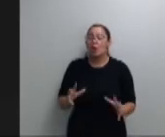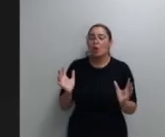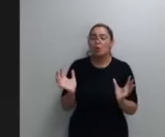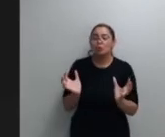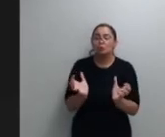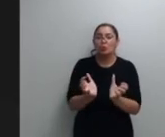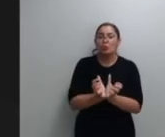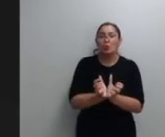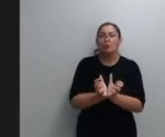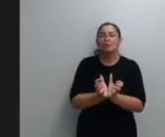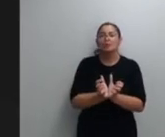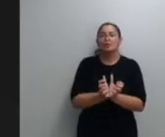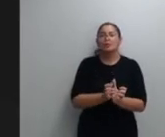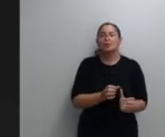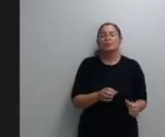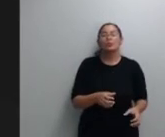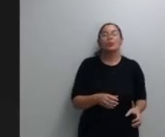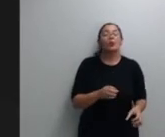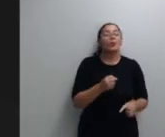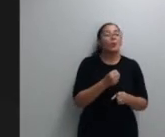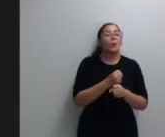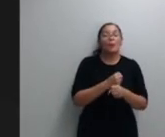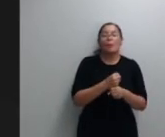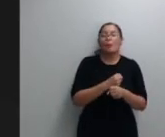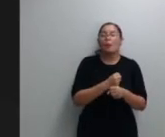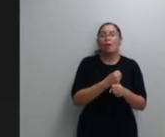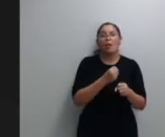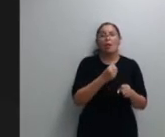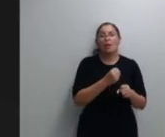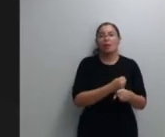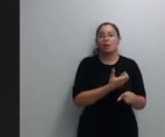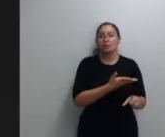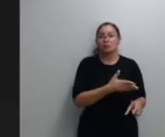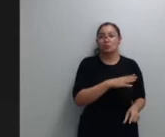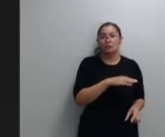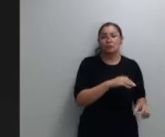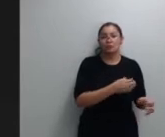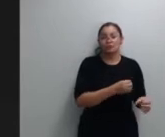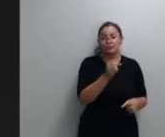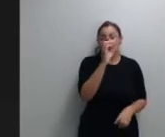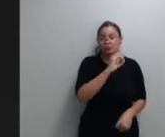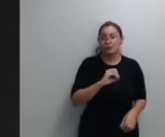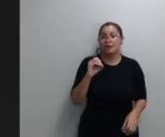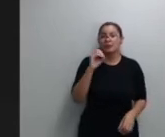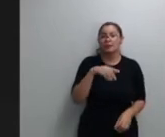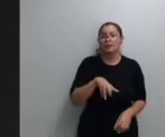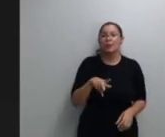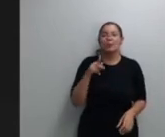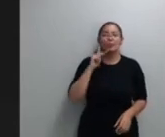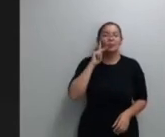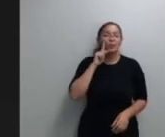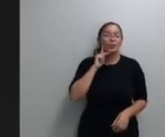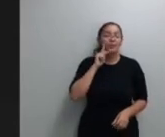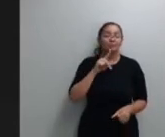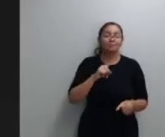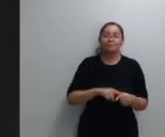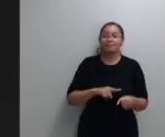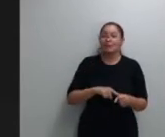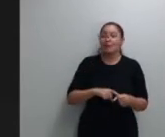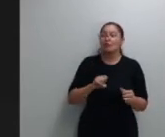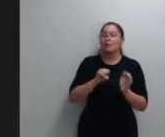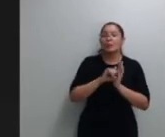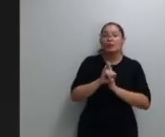26 de outubro de 2015 conforme a ata publicada no diário da justiça do estado do Piauí no dia 28